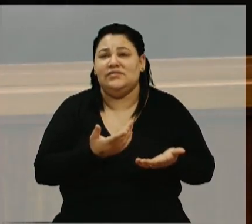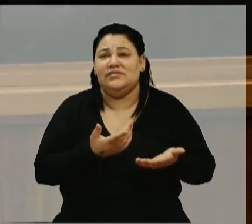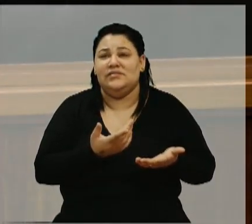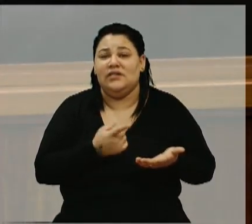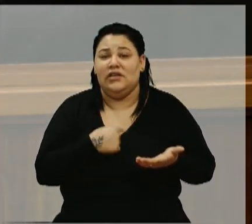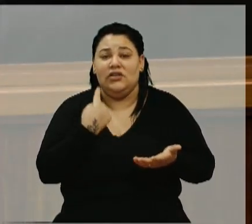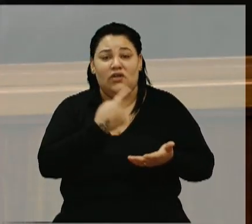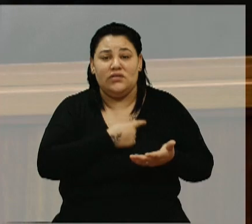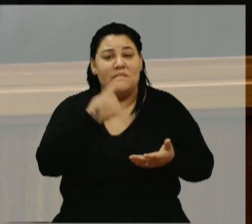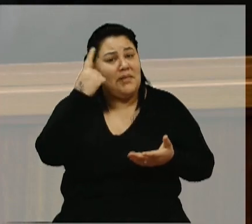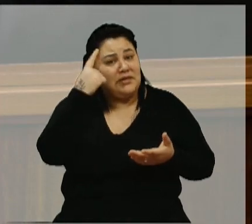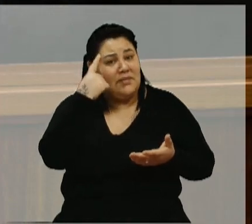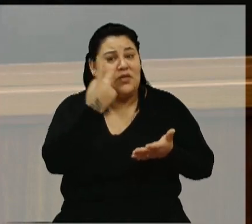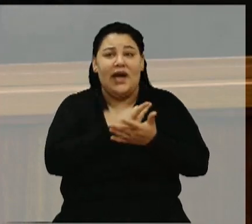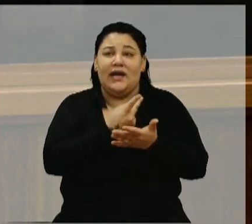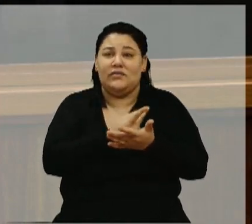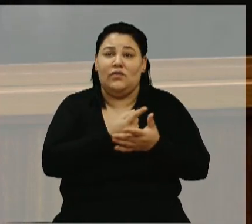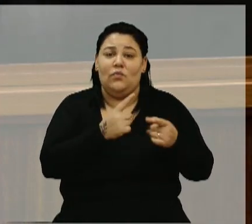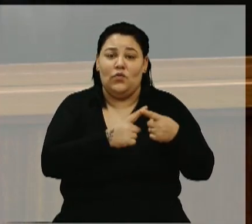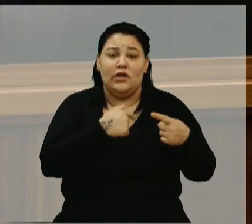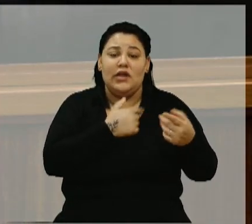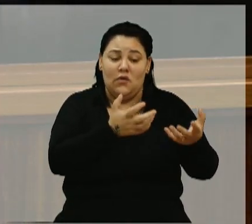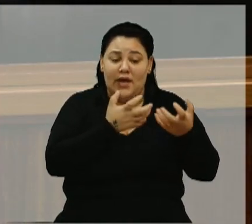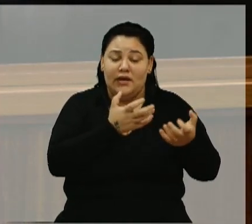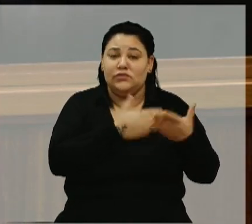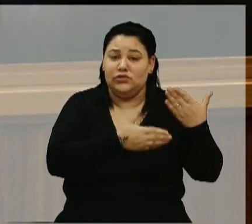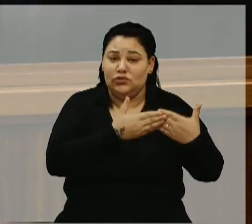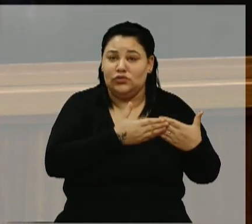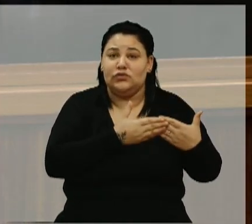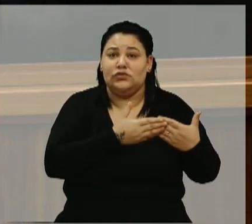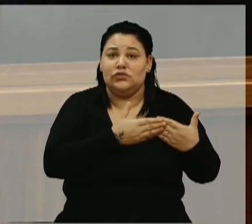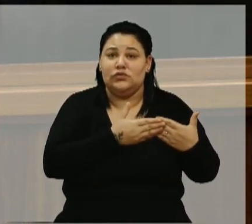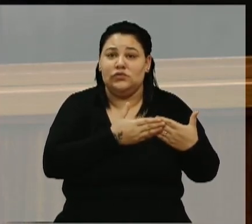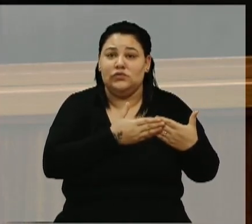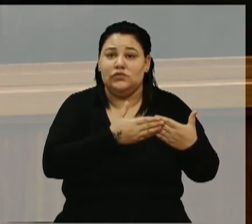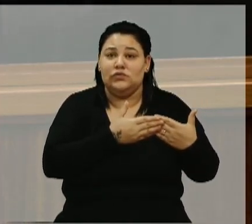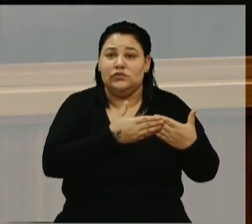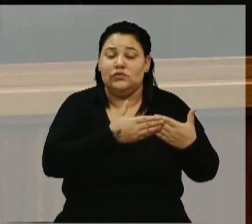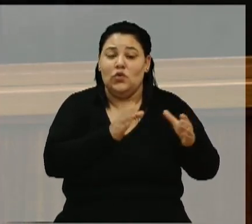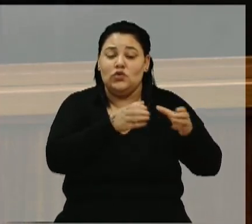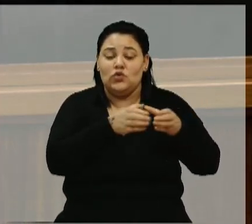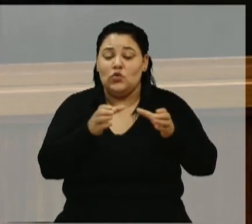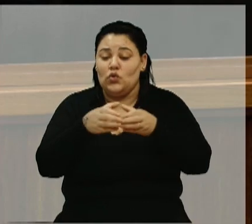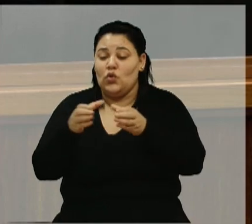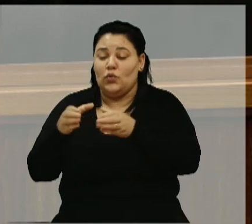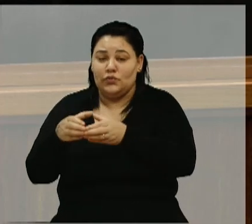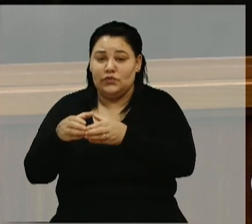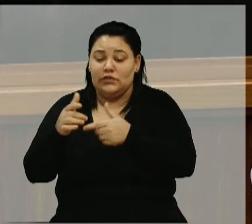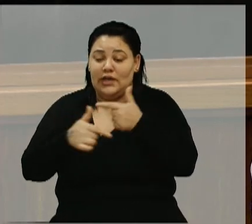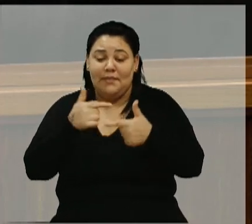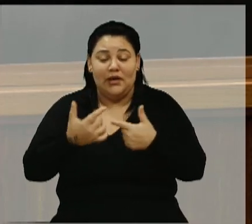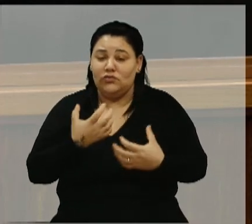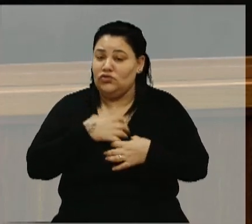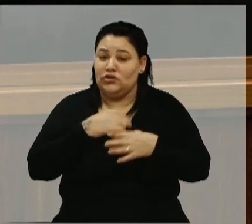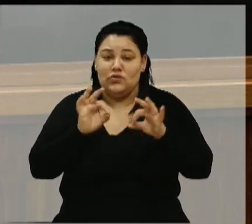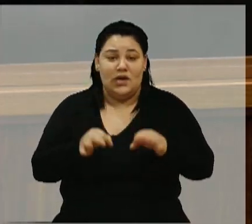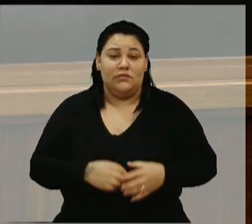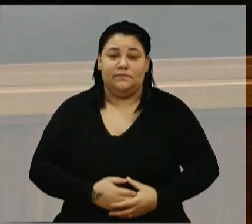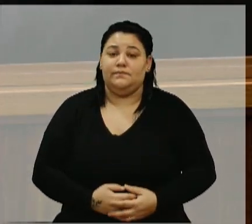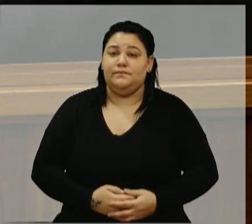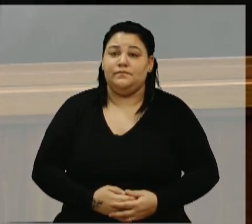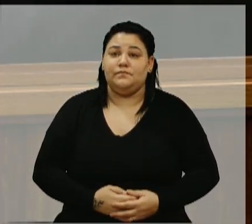lógica errada, porque eu quero que todas as instâncias trabalhem na sua plenitude. Eu